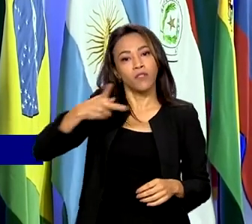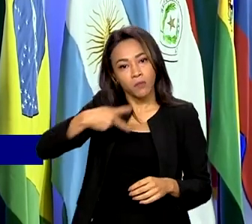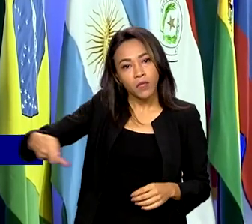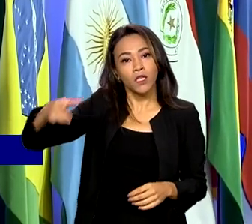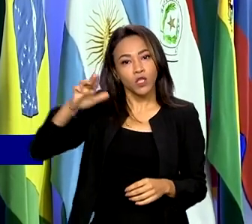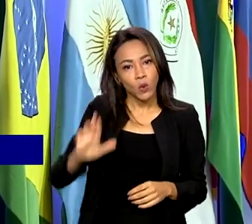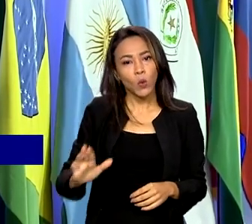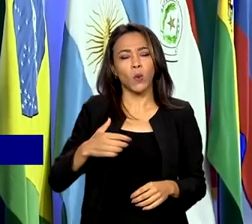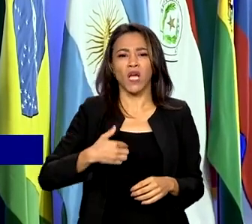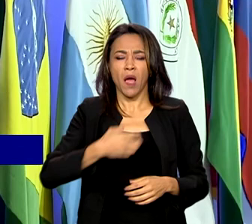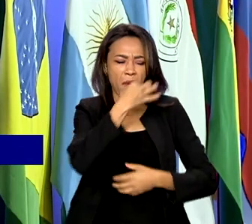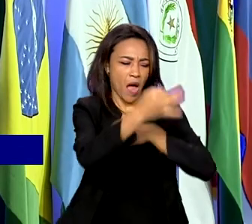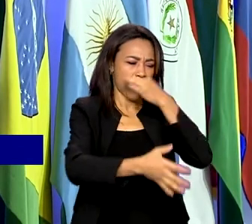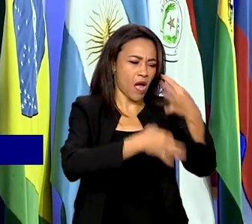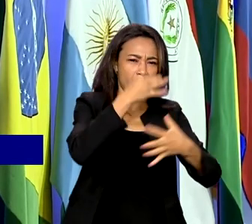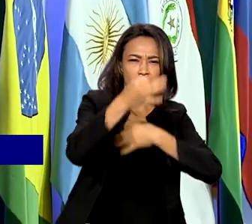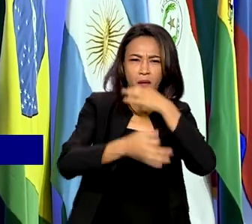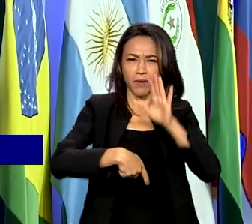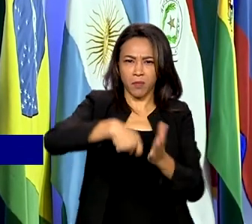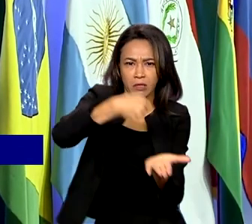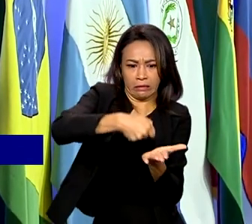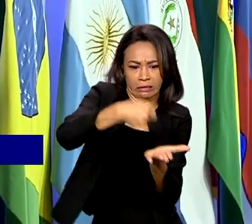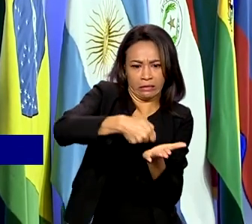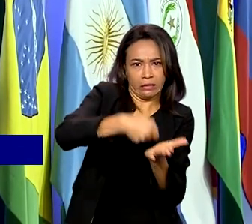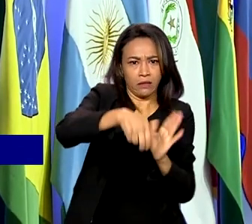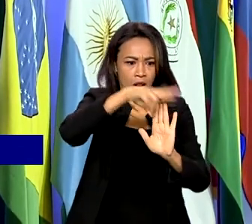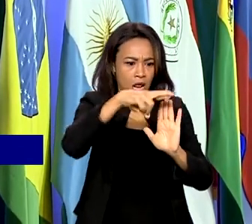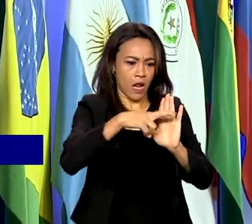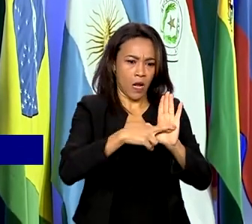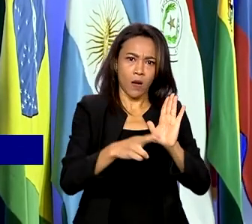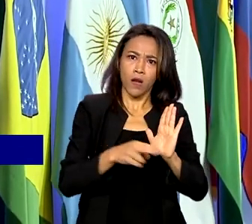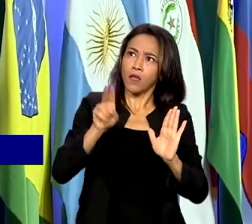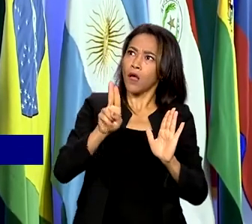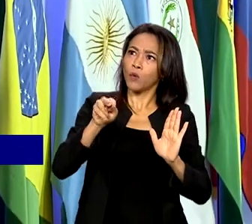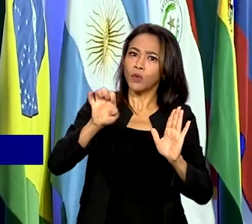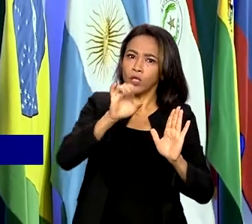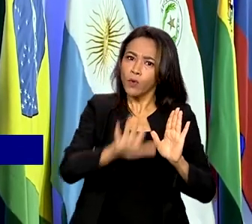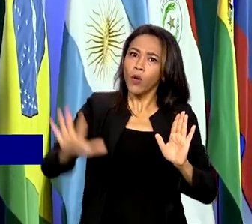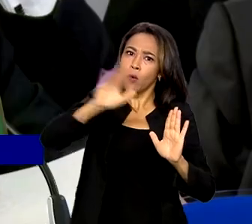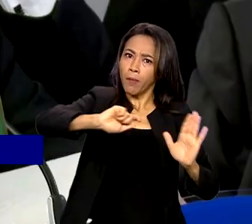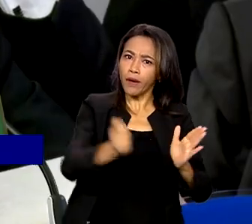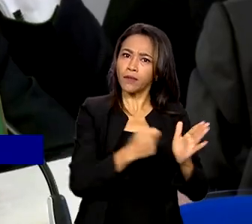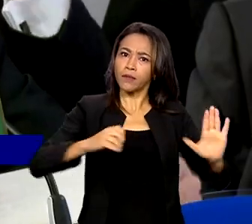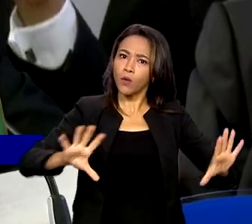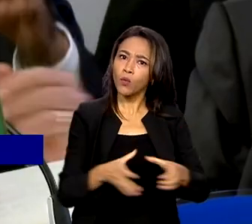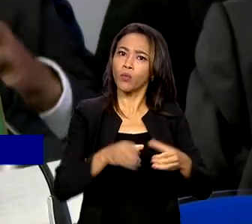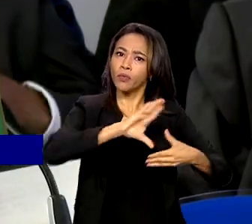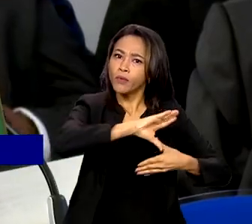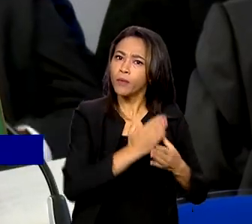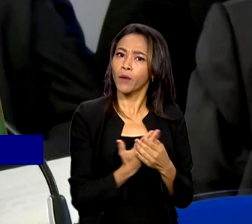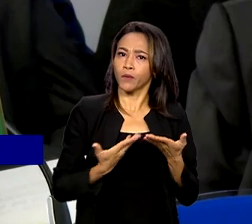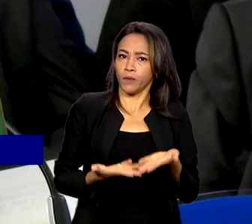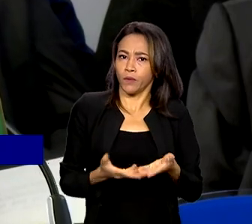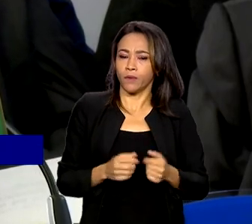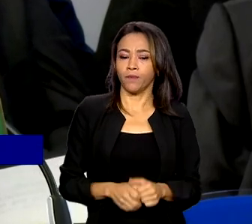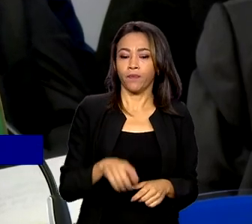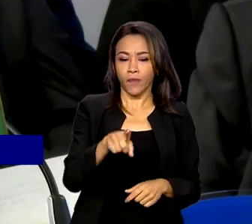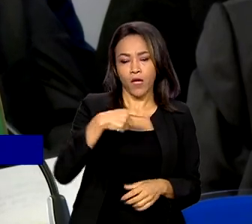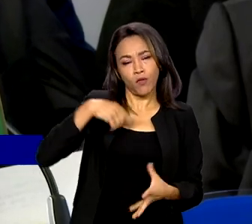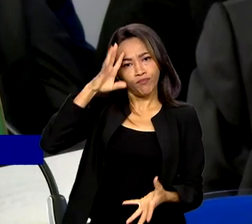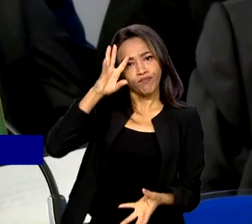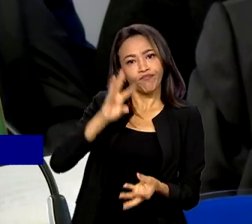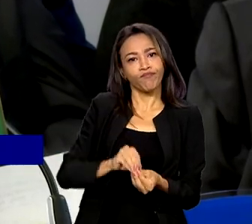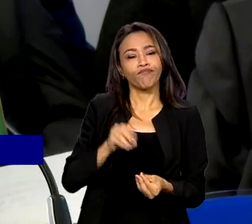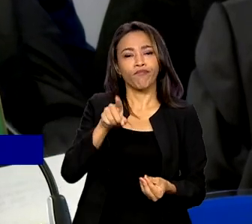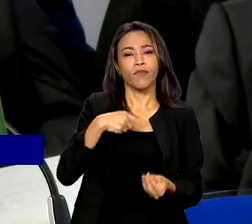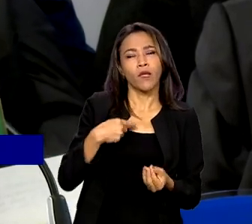criticou as exigências interpostas pela União Europeia para assinar o acordo com o Mercosul. Estou comprometido com a conclusão do acordo